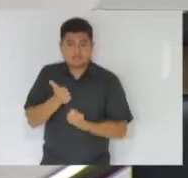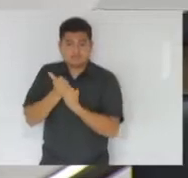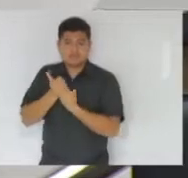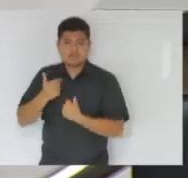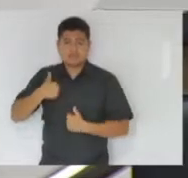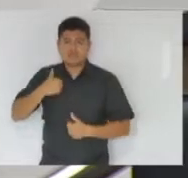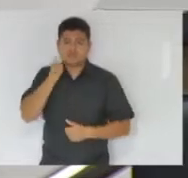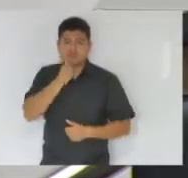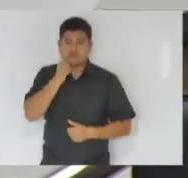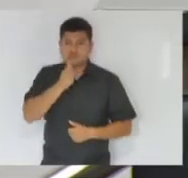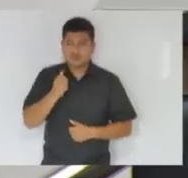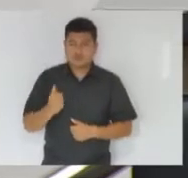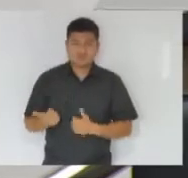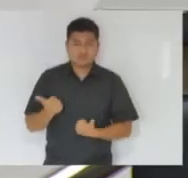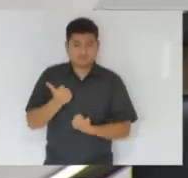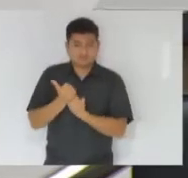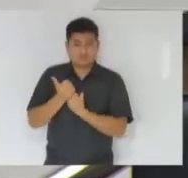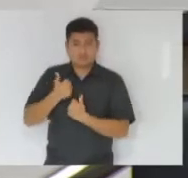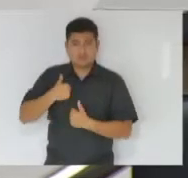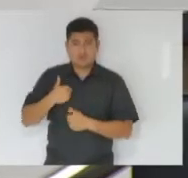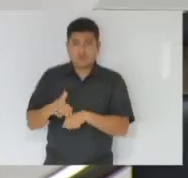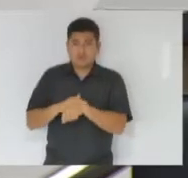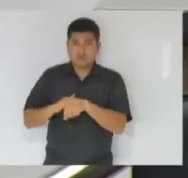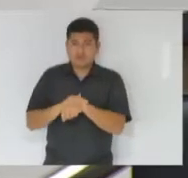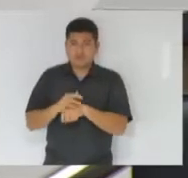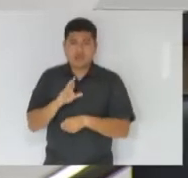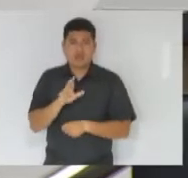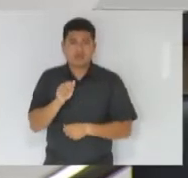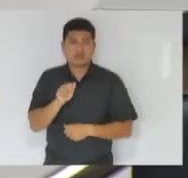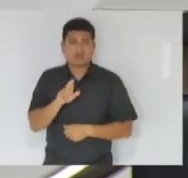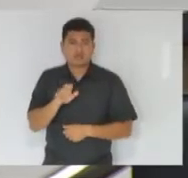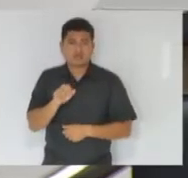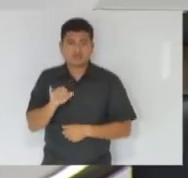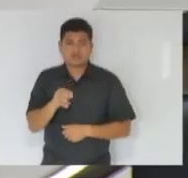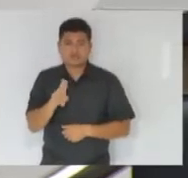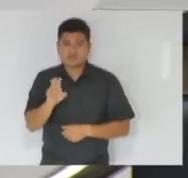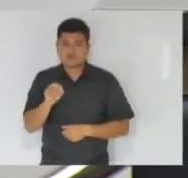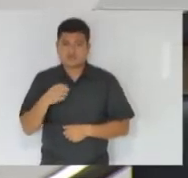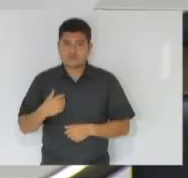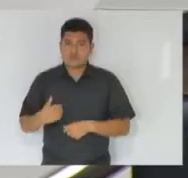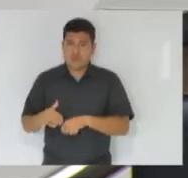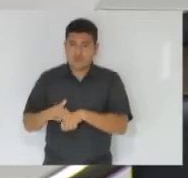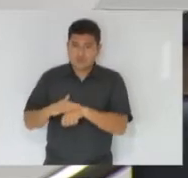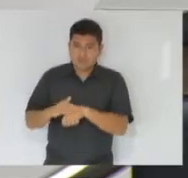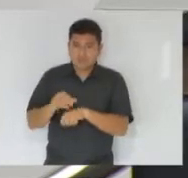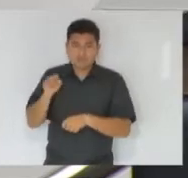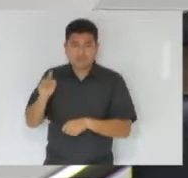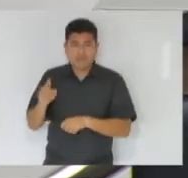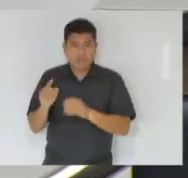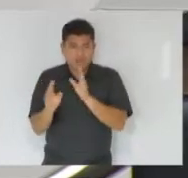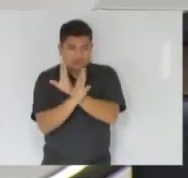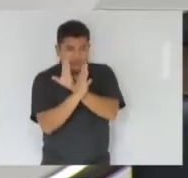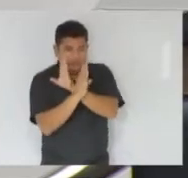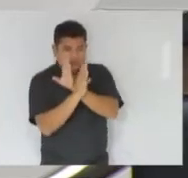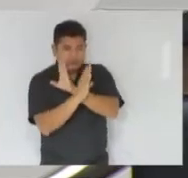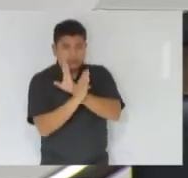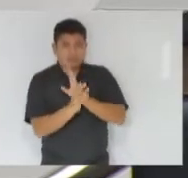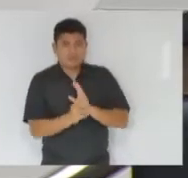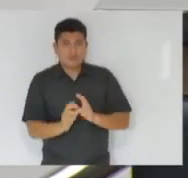secretário Araújo, comandante-geral da Polícia Militar, que a gente converse na corregedoria, para que não